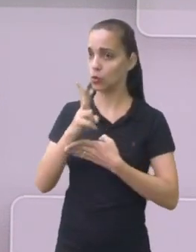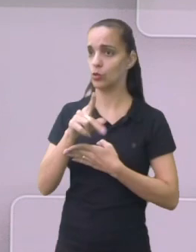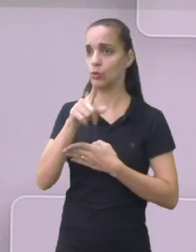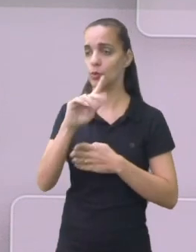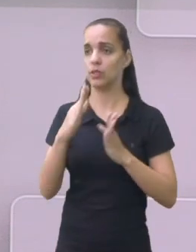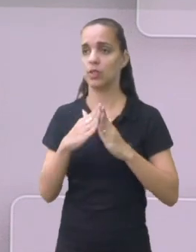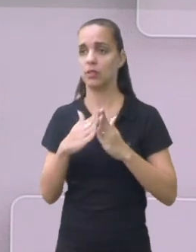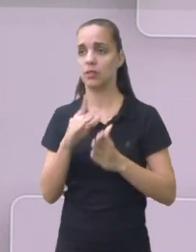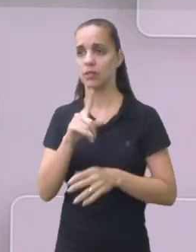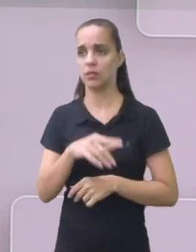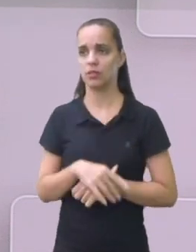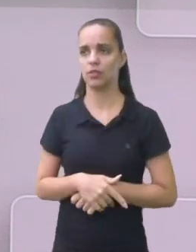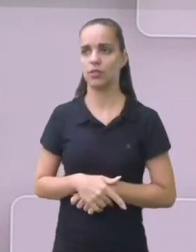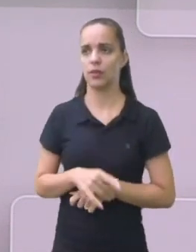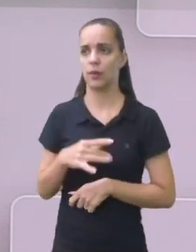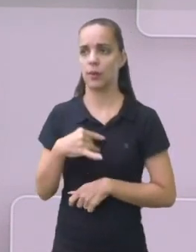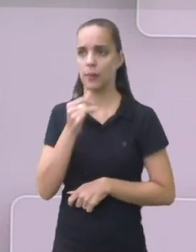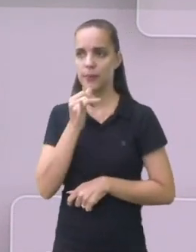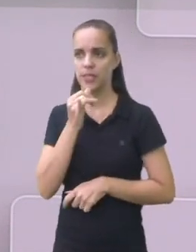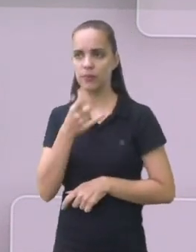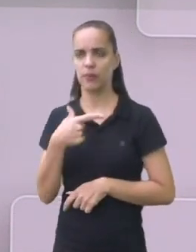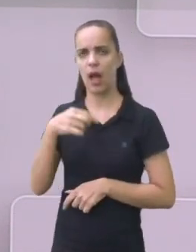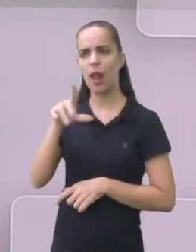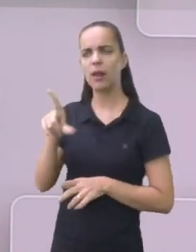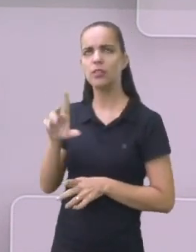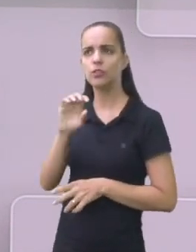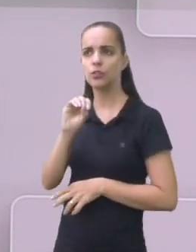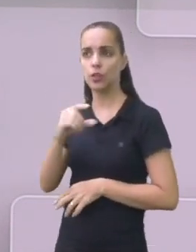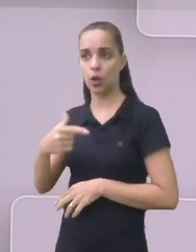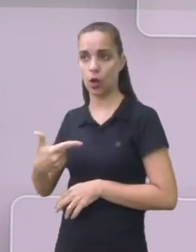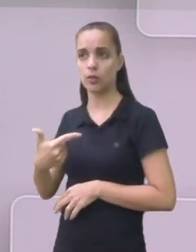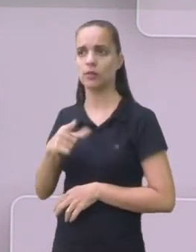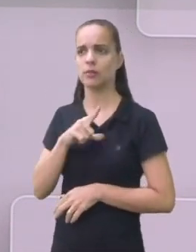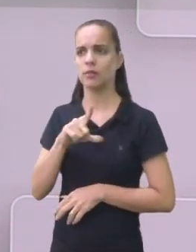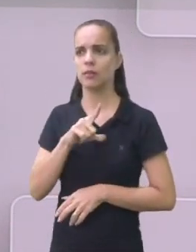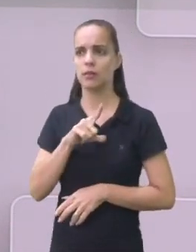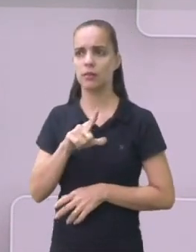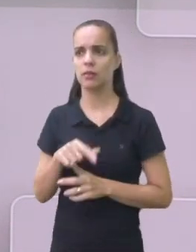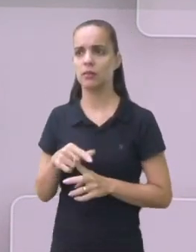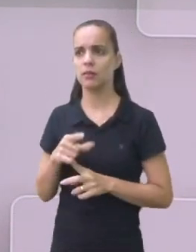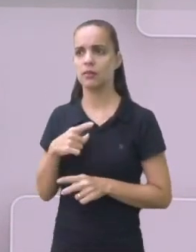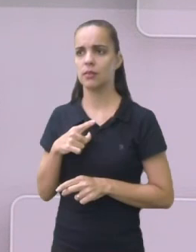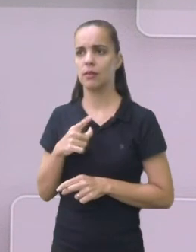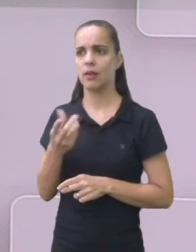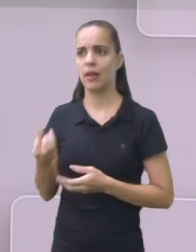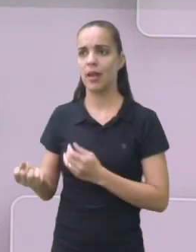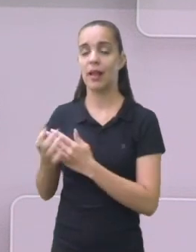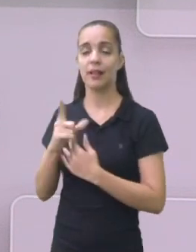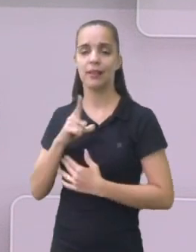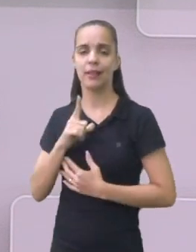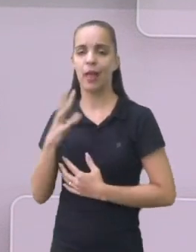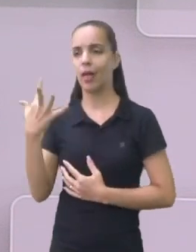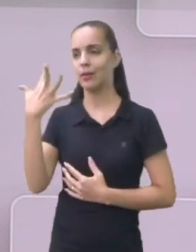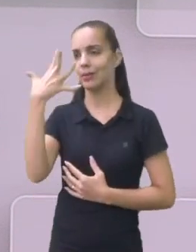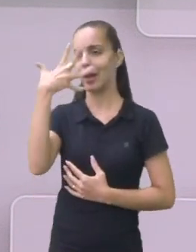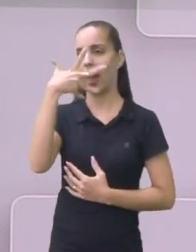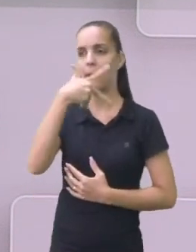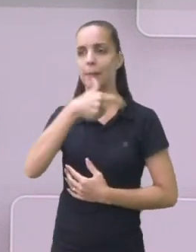as plantas, além de oxigênio e abrigo, elas têm a beleza, não é